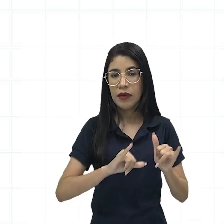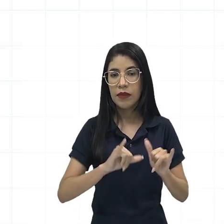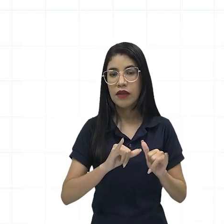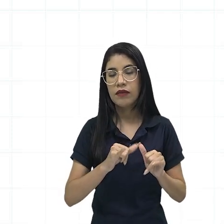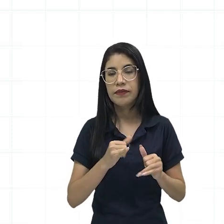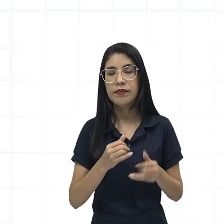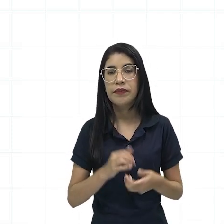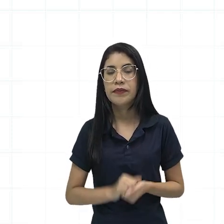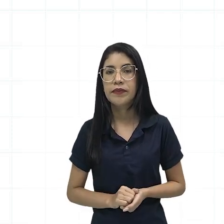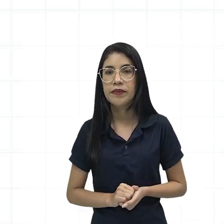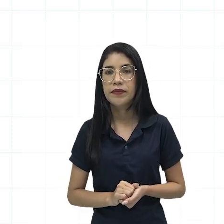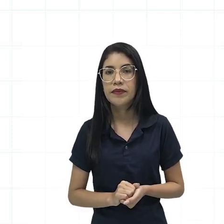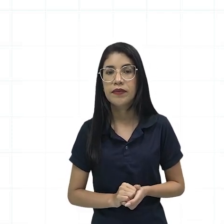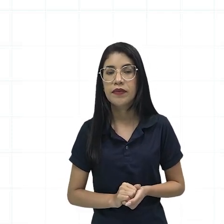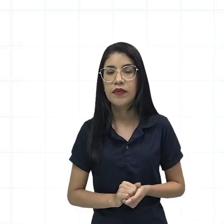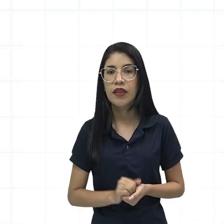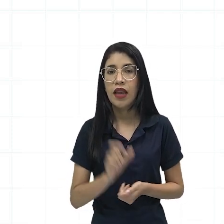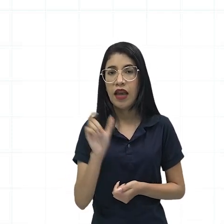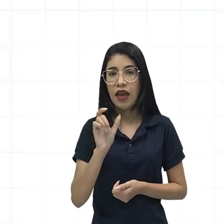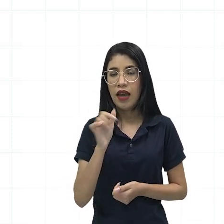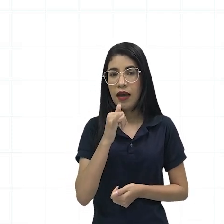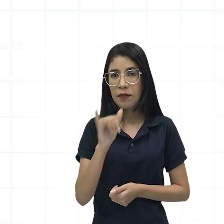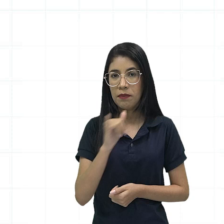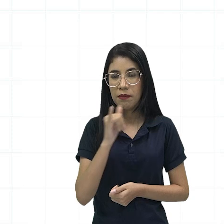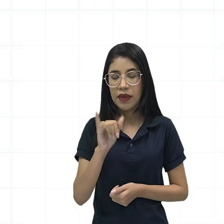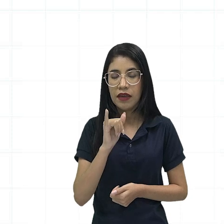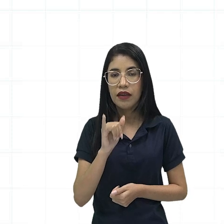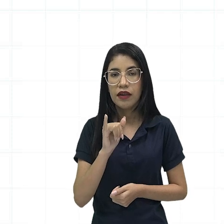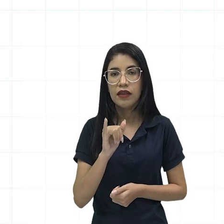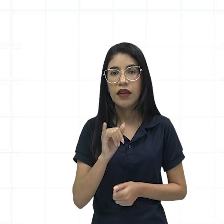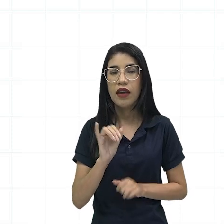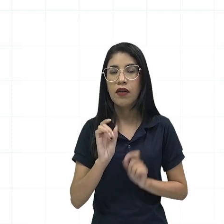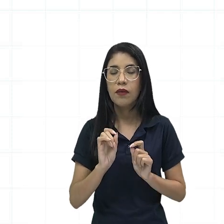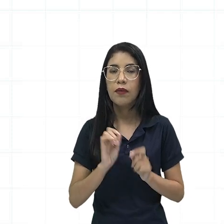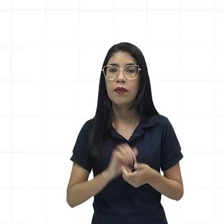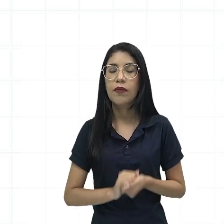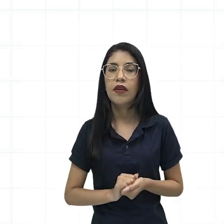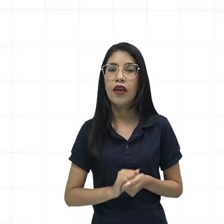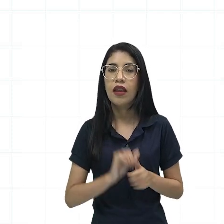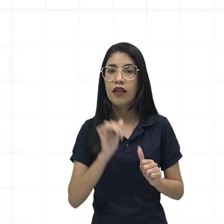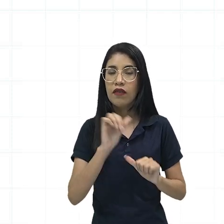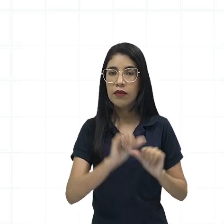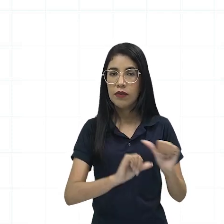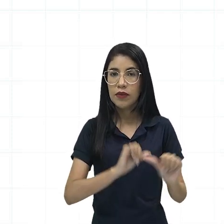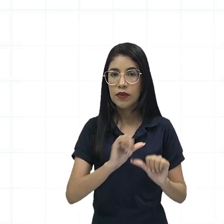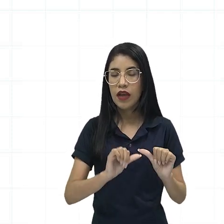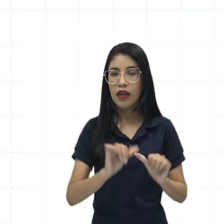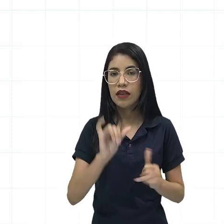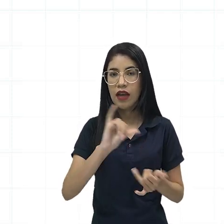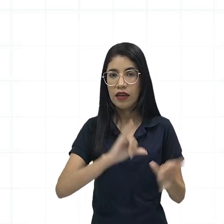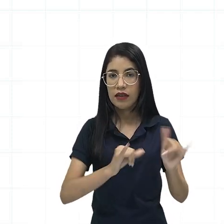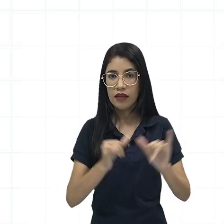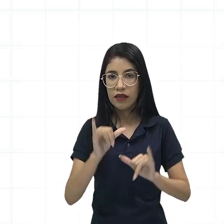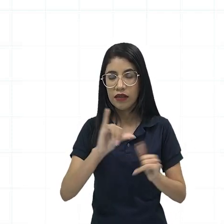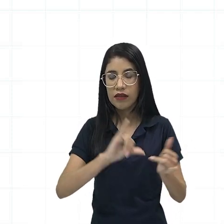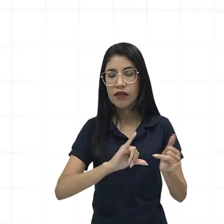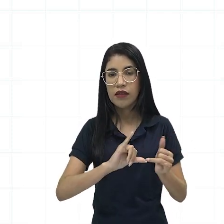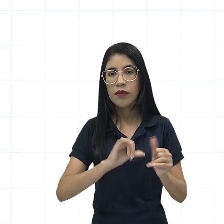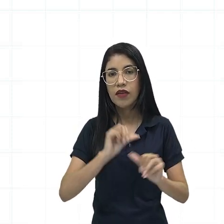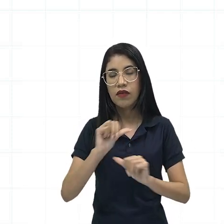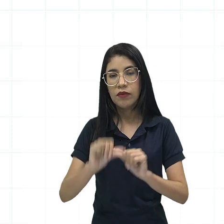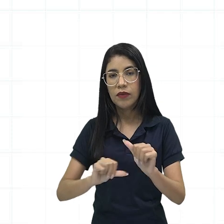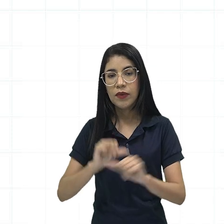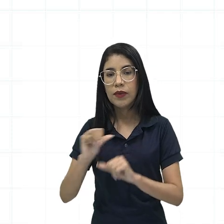Olhem aí, nós temos a pilha, né? Quando a pilha, ela vai se transformar, vai ter uma transformação